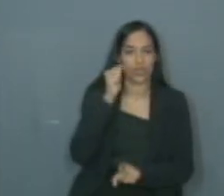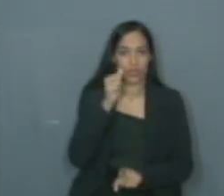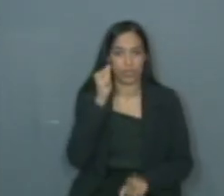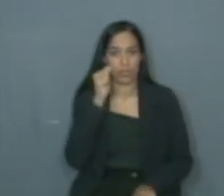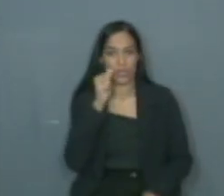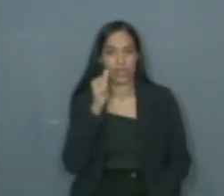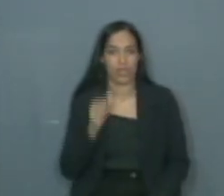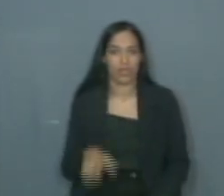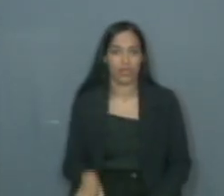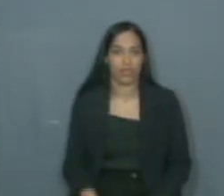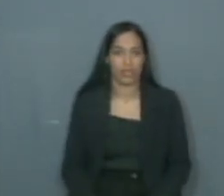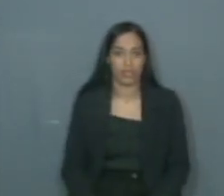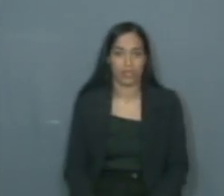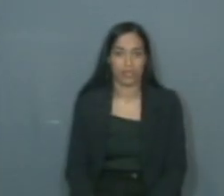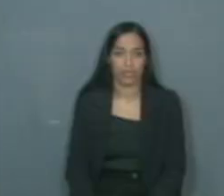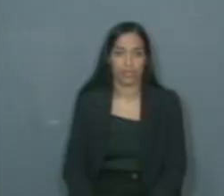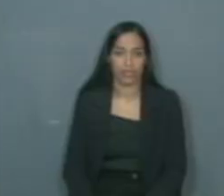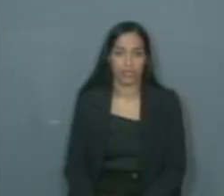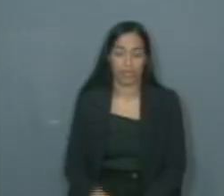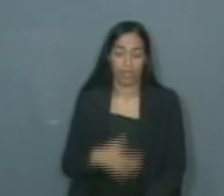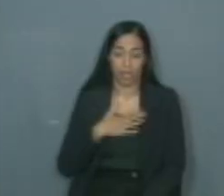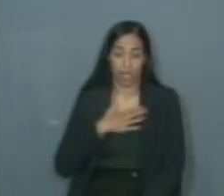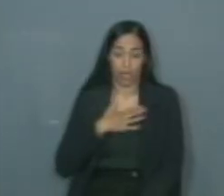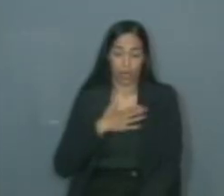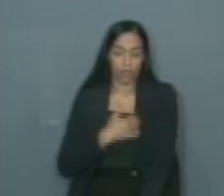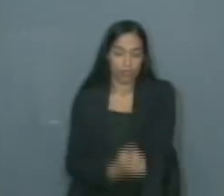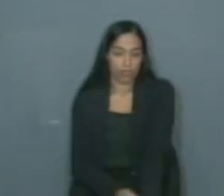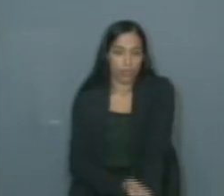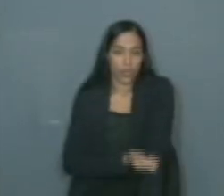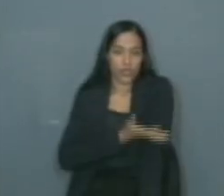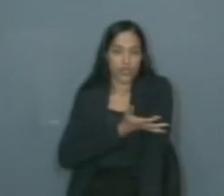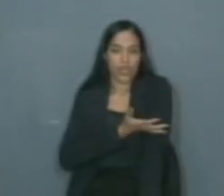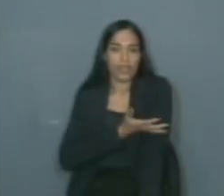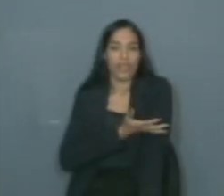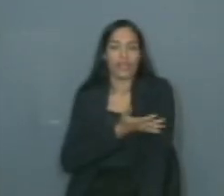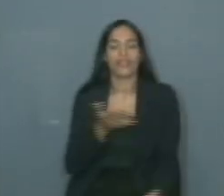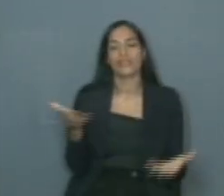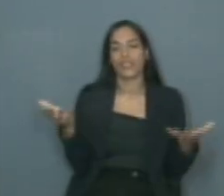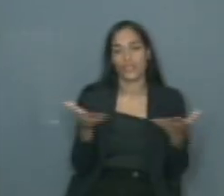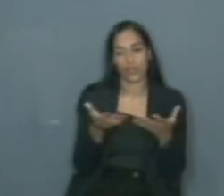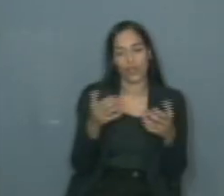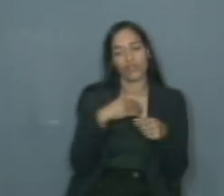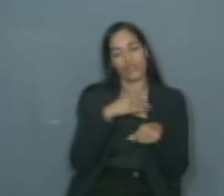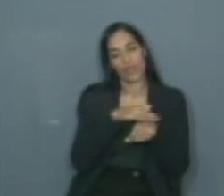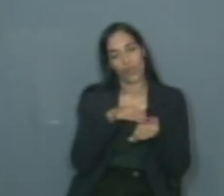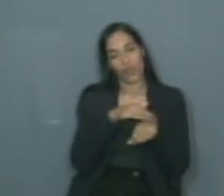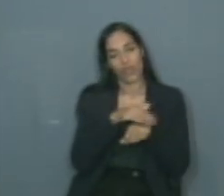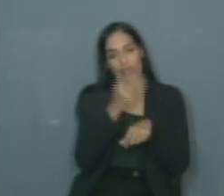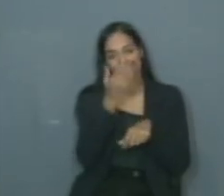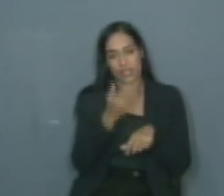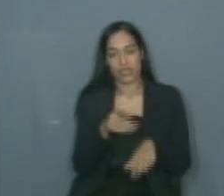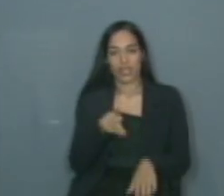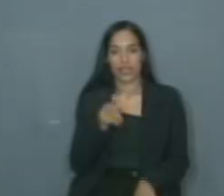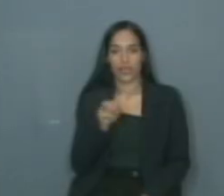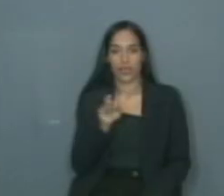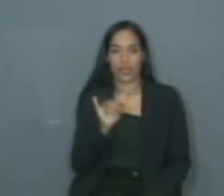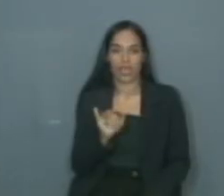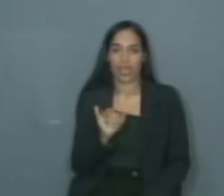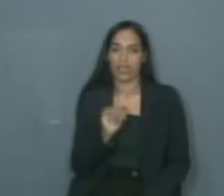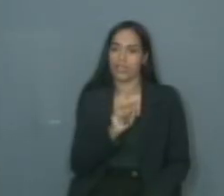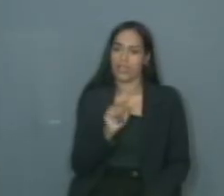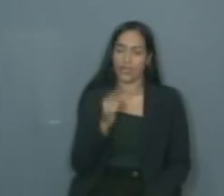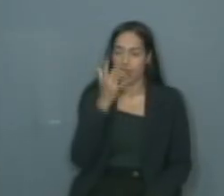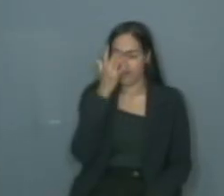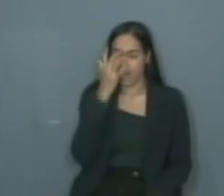Então, eu, muito emocionada com isso, e hoje, quando eu falei para a Karen, ela também ficou muito abalada. Não é fácil